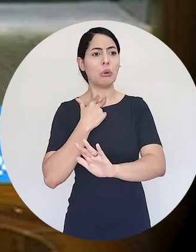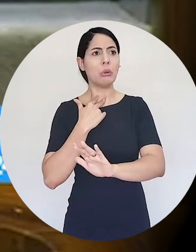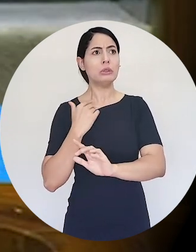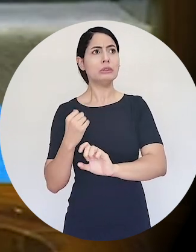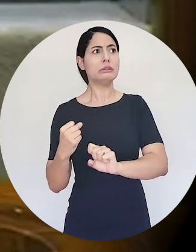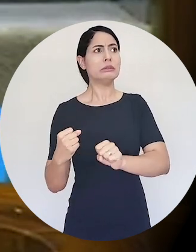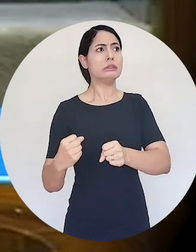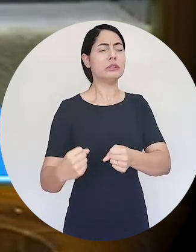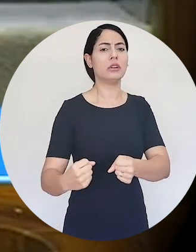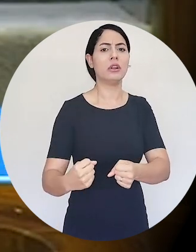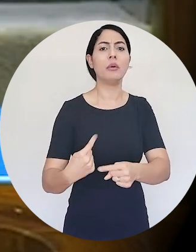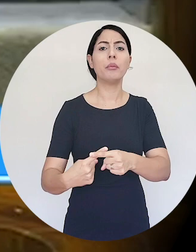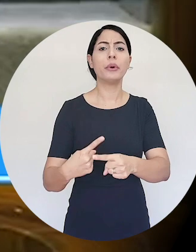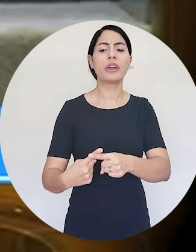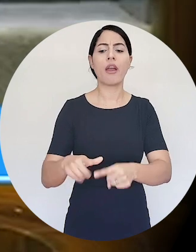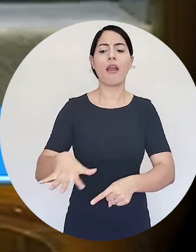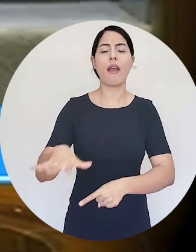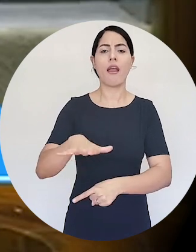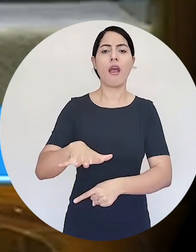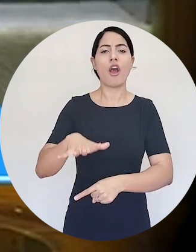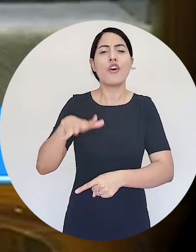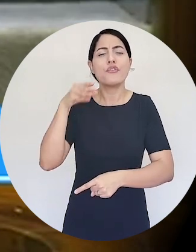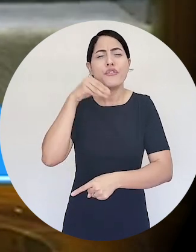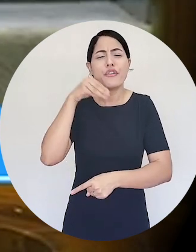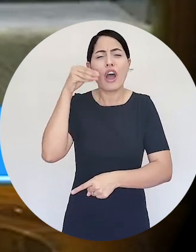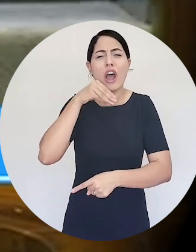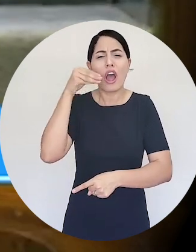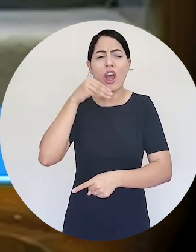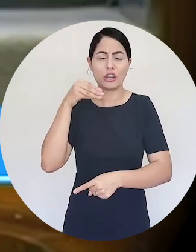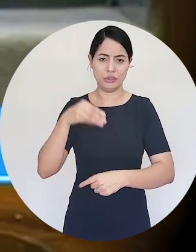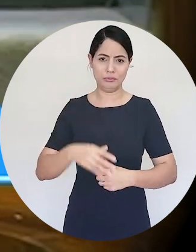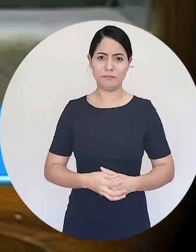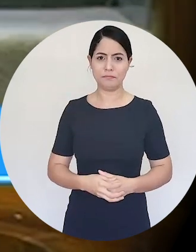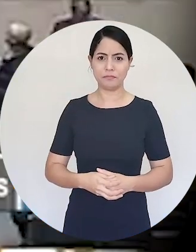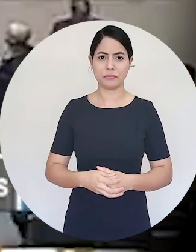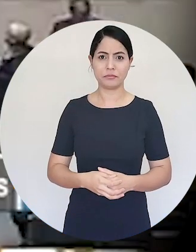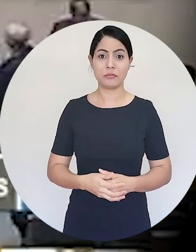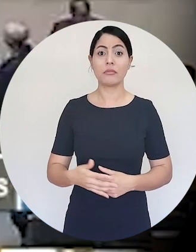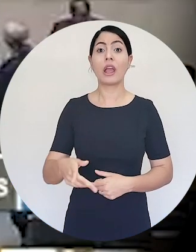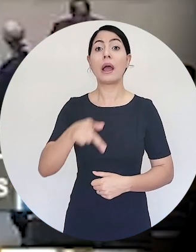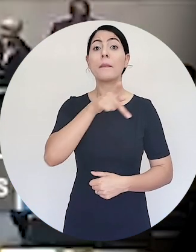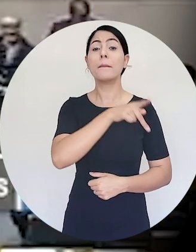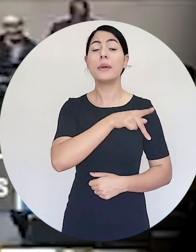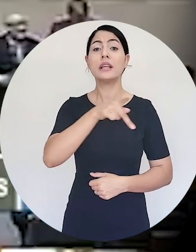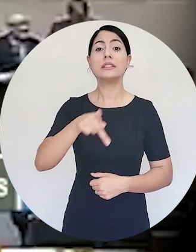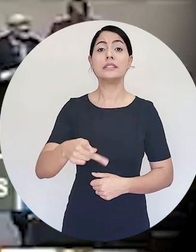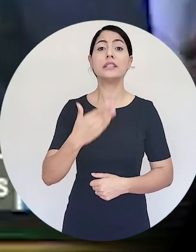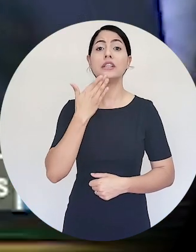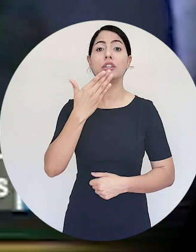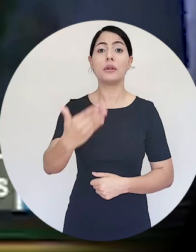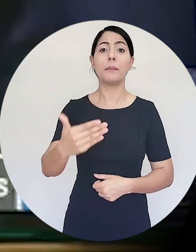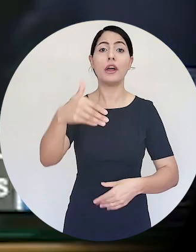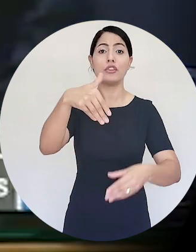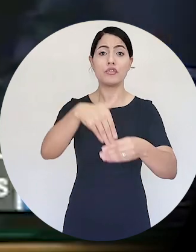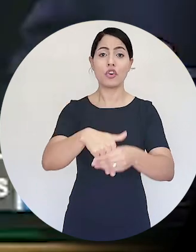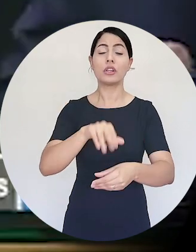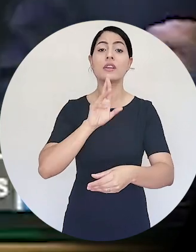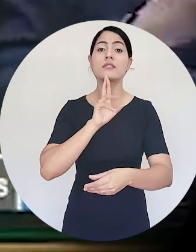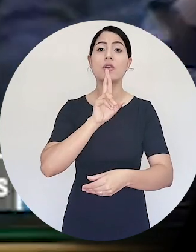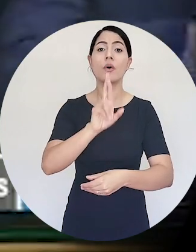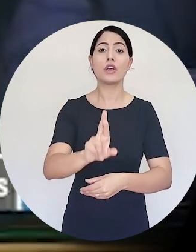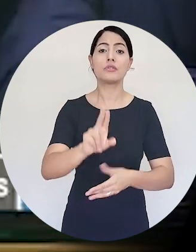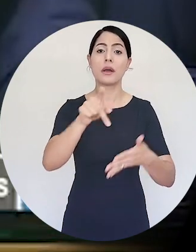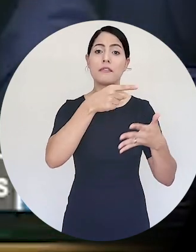seus direitos, porque são frágeis perante a lei. A presidência solicita que o resultado